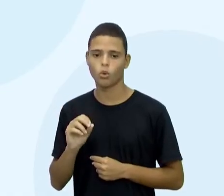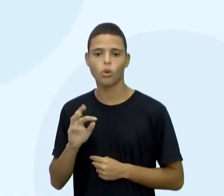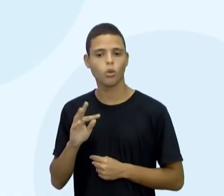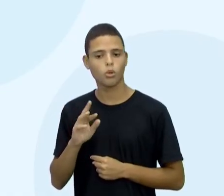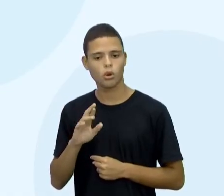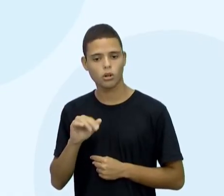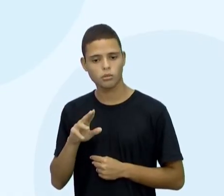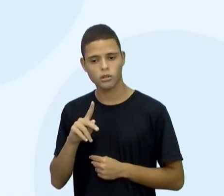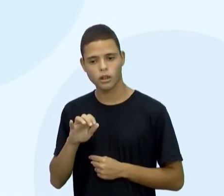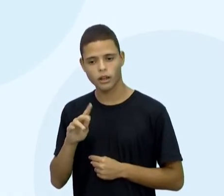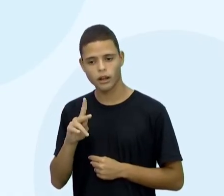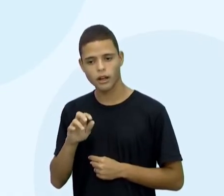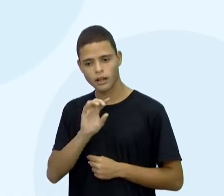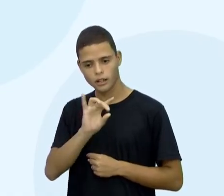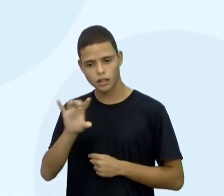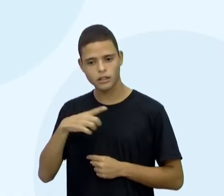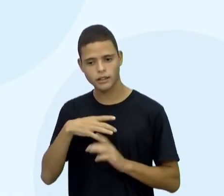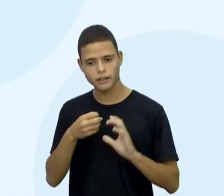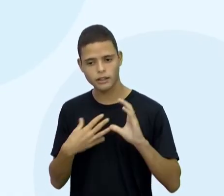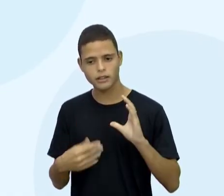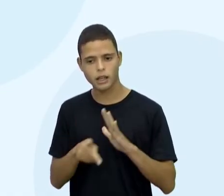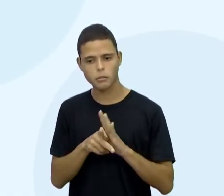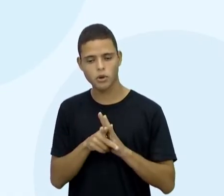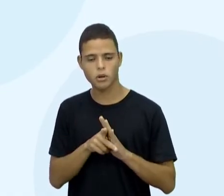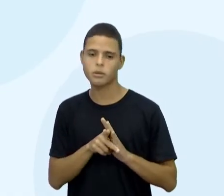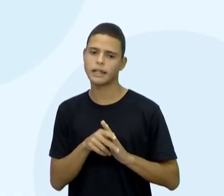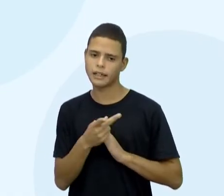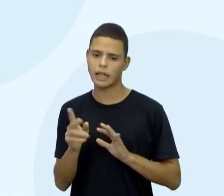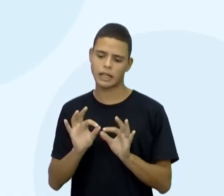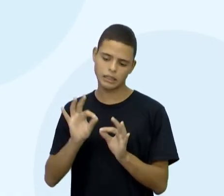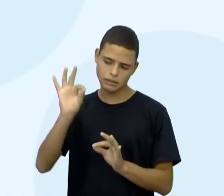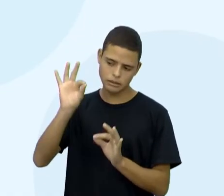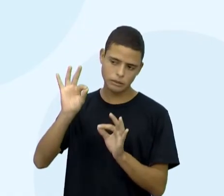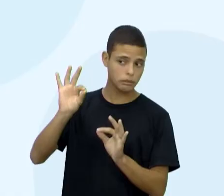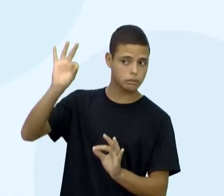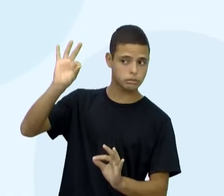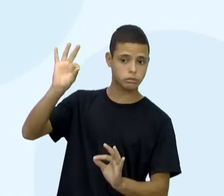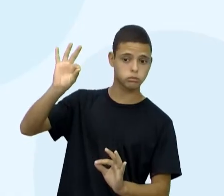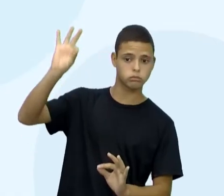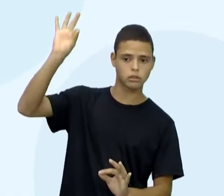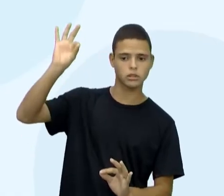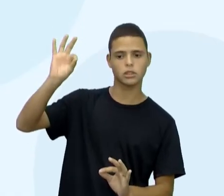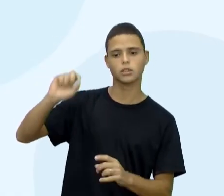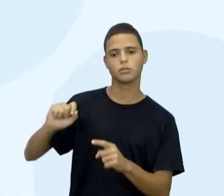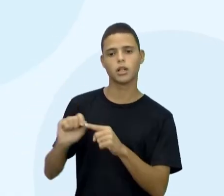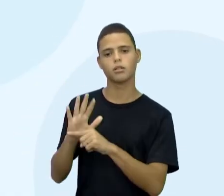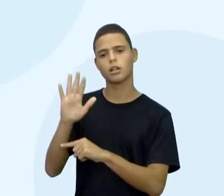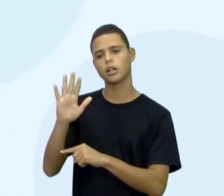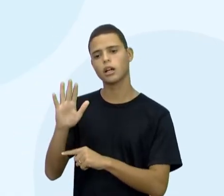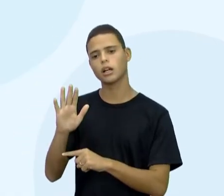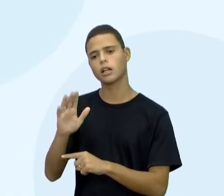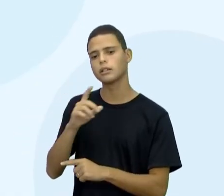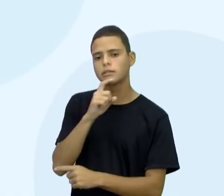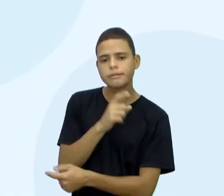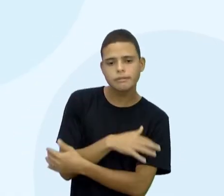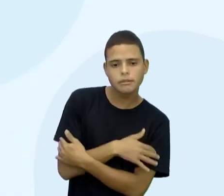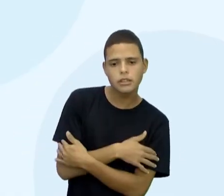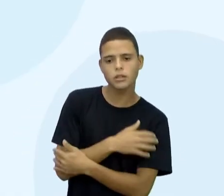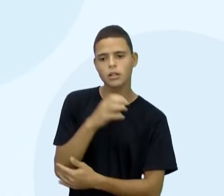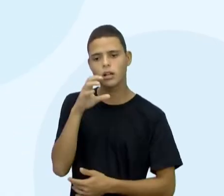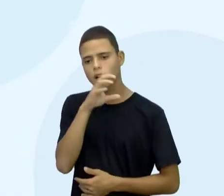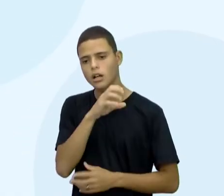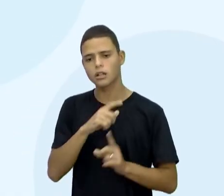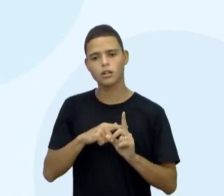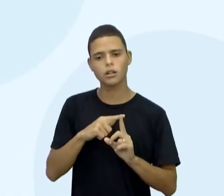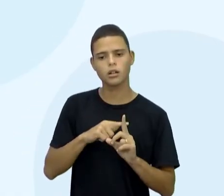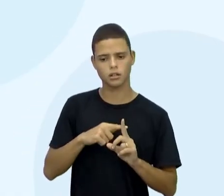tem suas características, né, tem as suas altitudes, né, a questão dos gases, se é fria ou quente, a